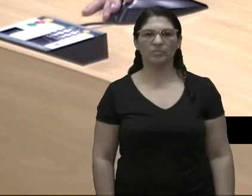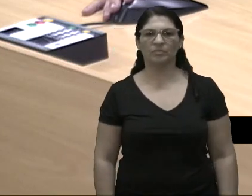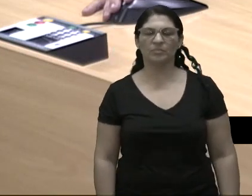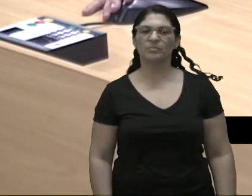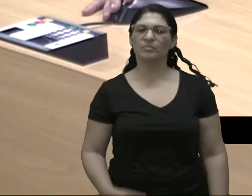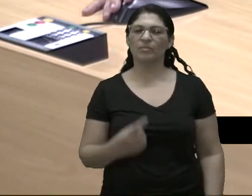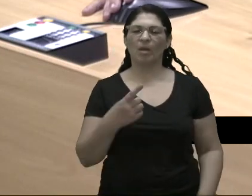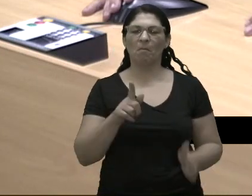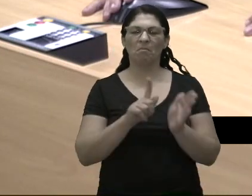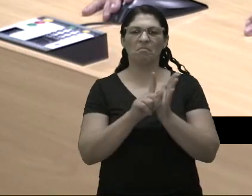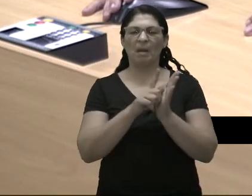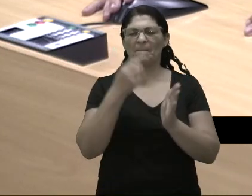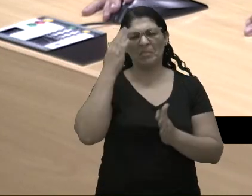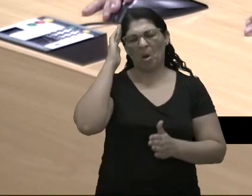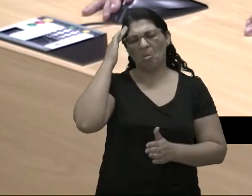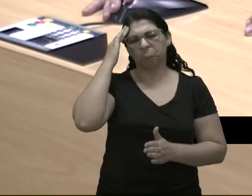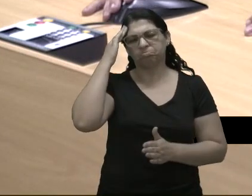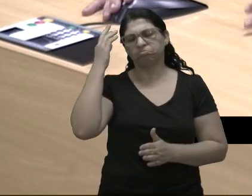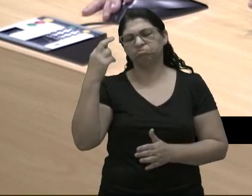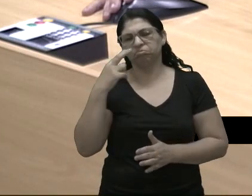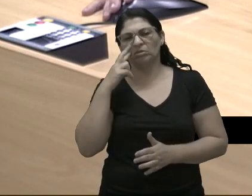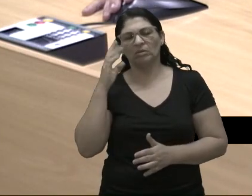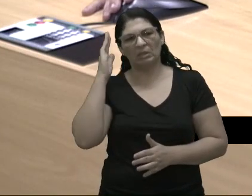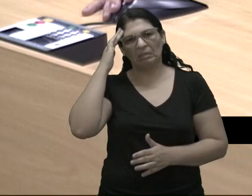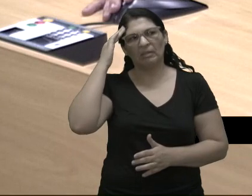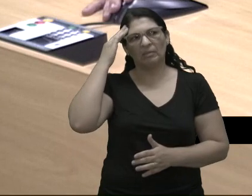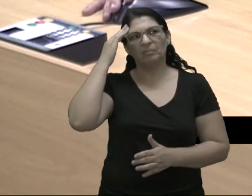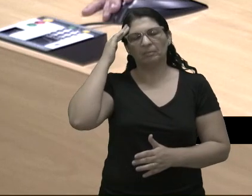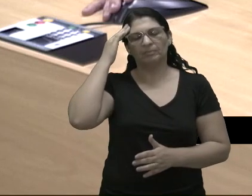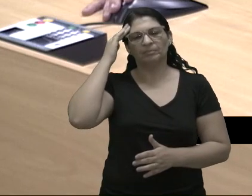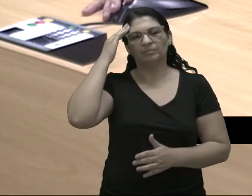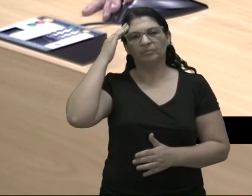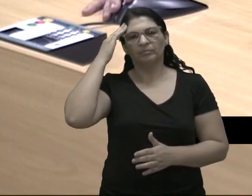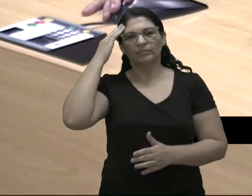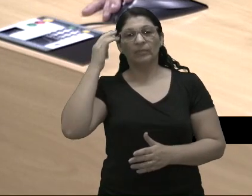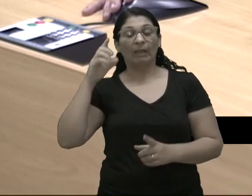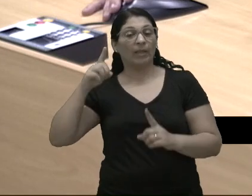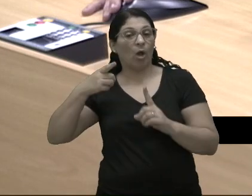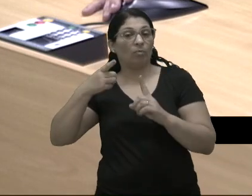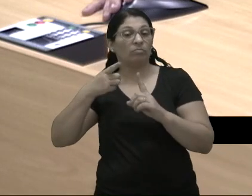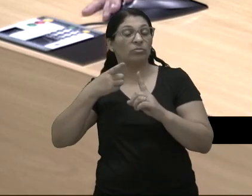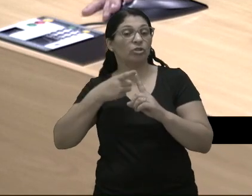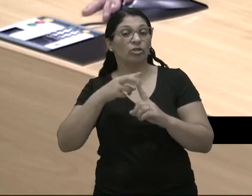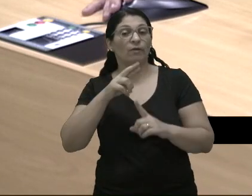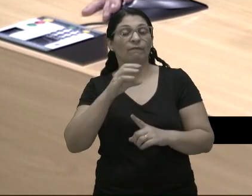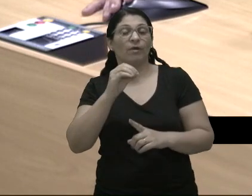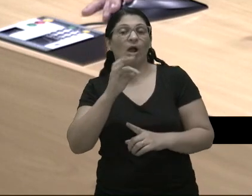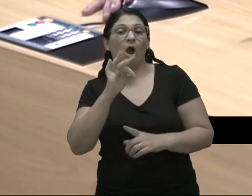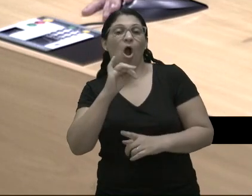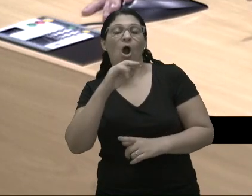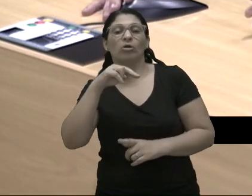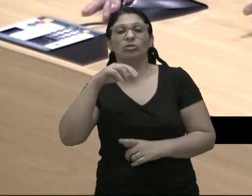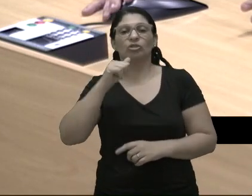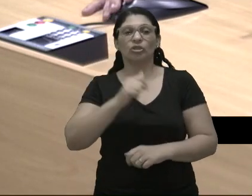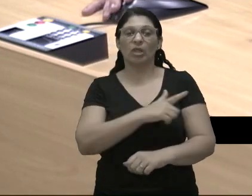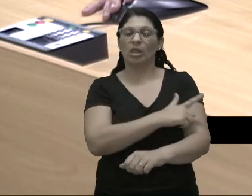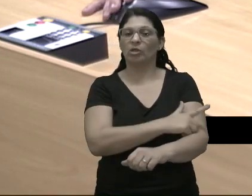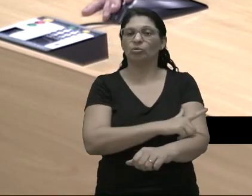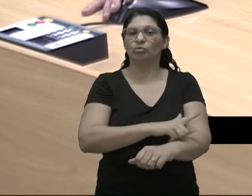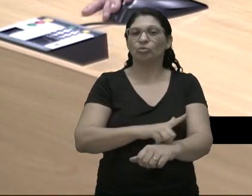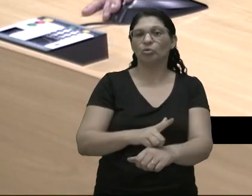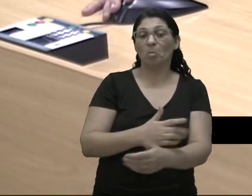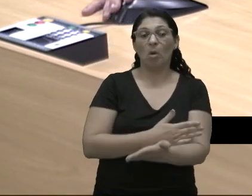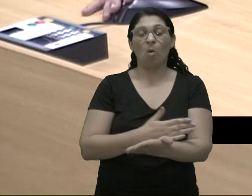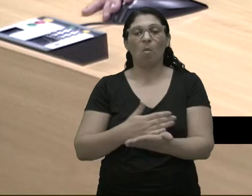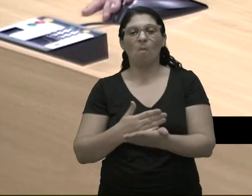entender, eu acho que entender do doutor Carlos também, ela ficou muito genérica e subjetiva. Só como fala em rotina, qual rotina? Começa em tal dia,